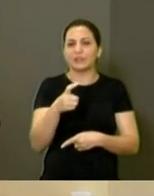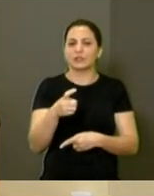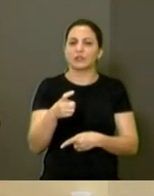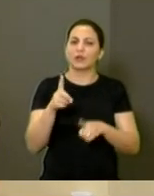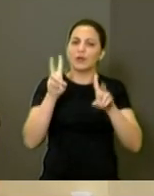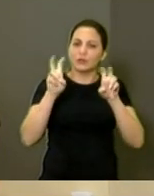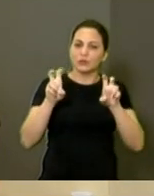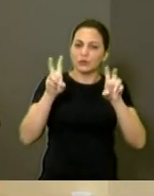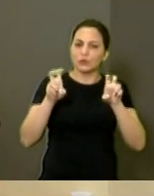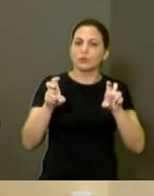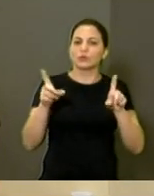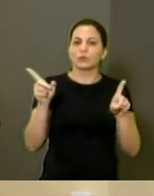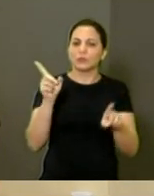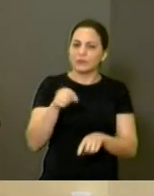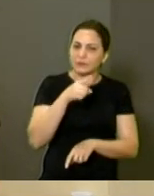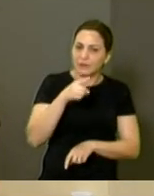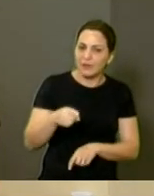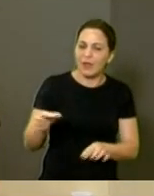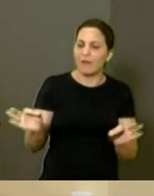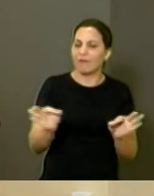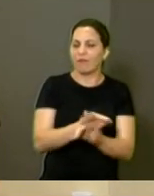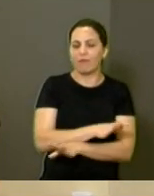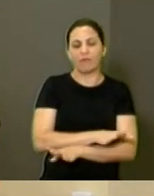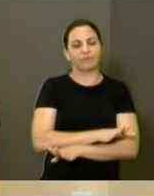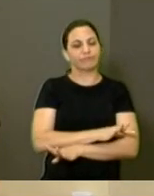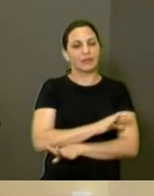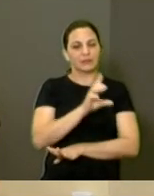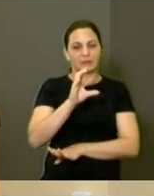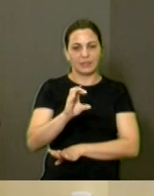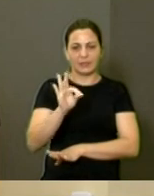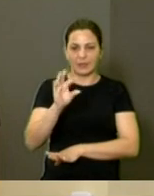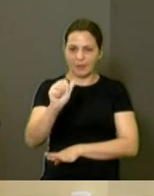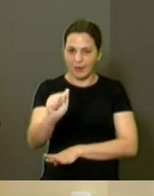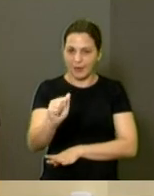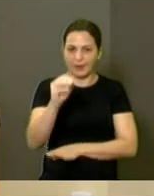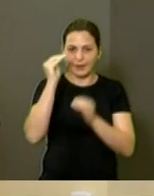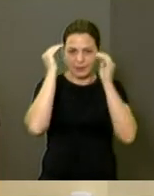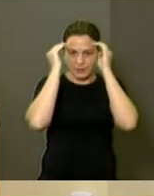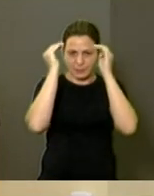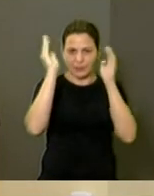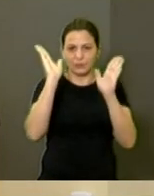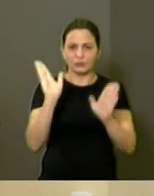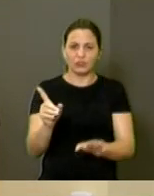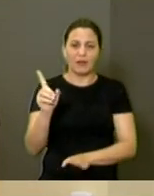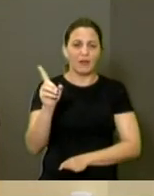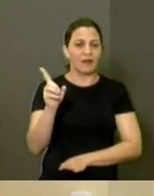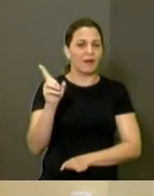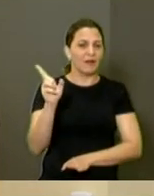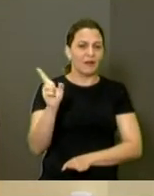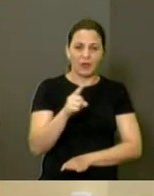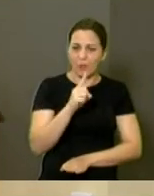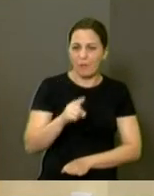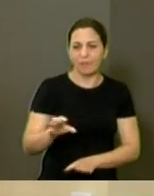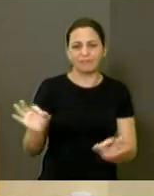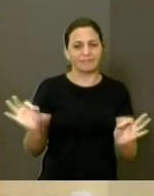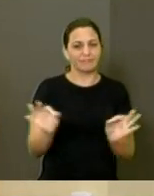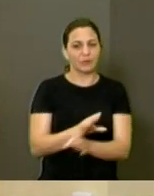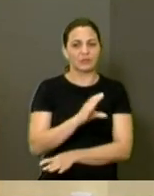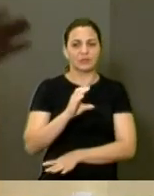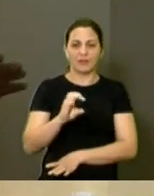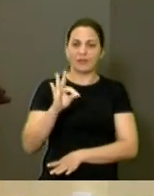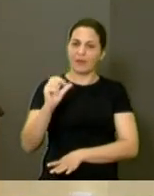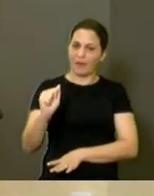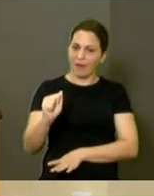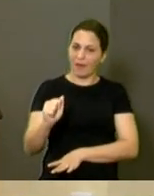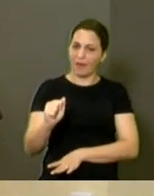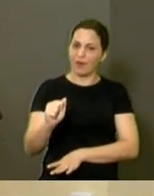CTA quero dizer vereador doniz com todo o respeito que tem a vossa excelência a CTA Já Foi extinta hoje aqui iremos fazer